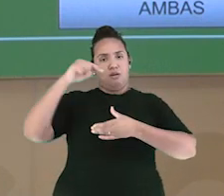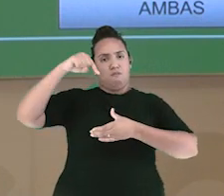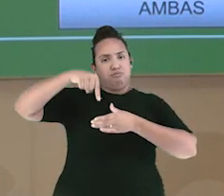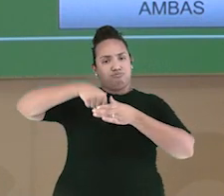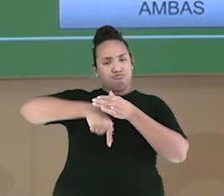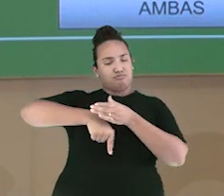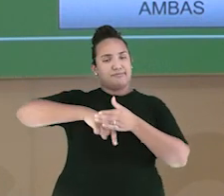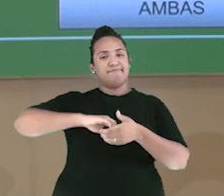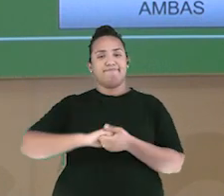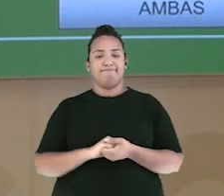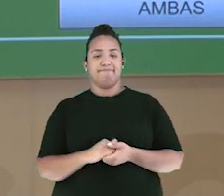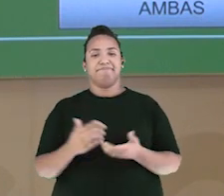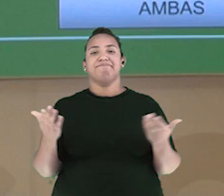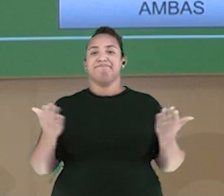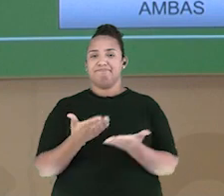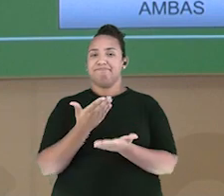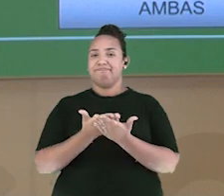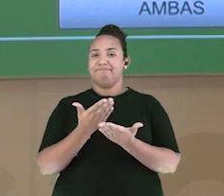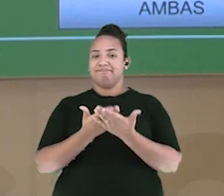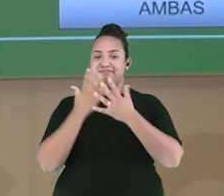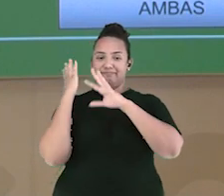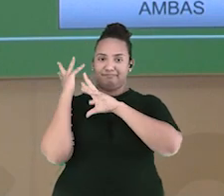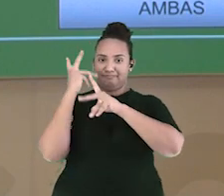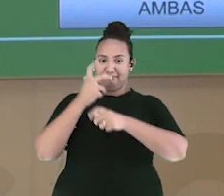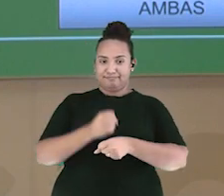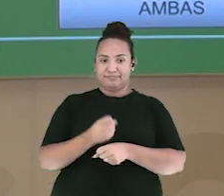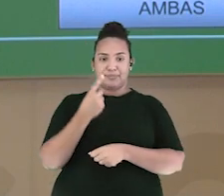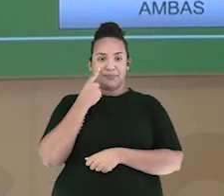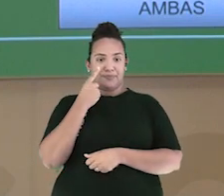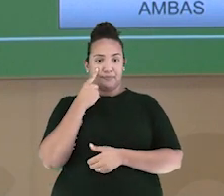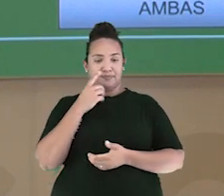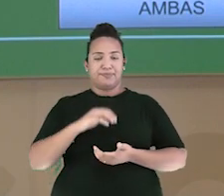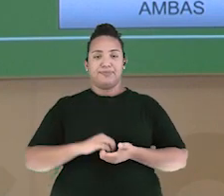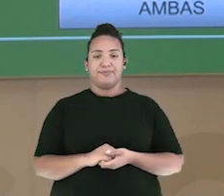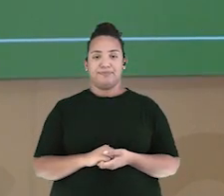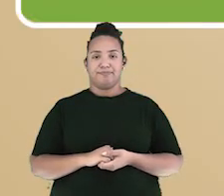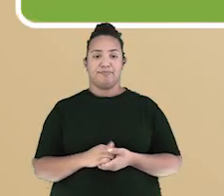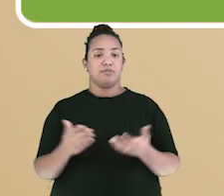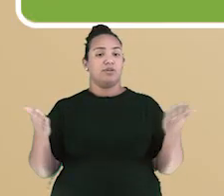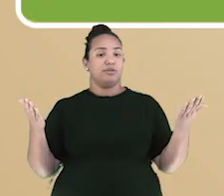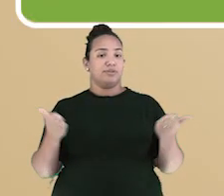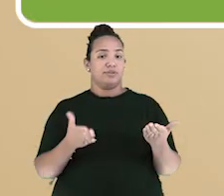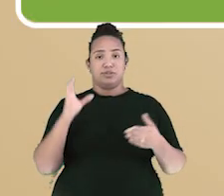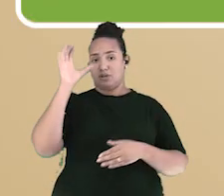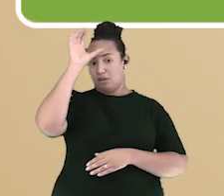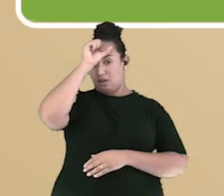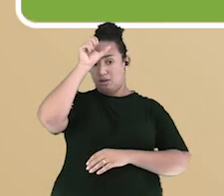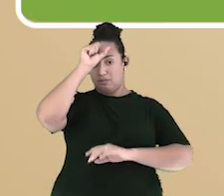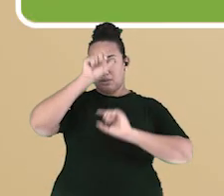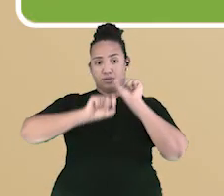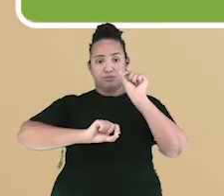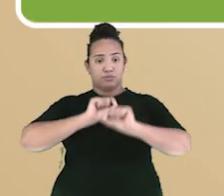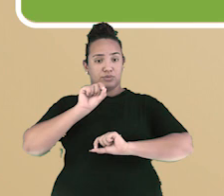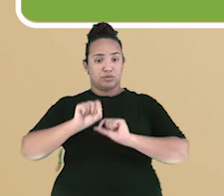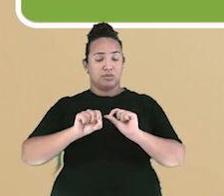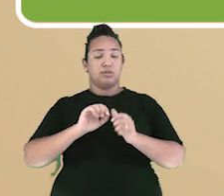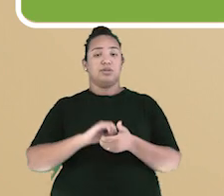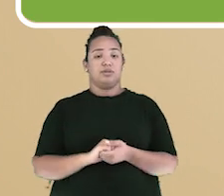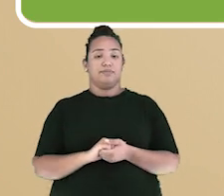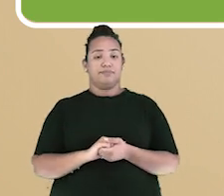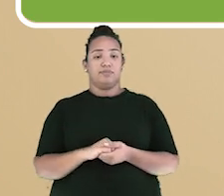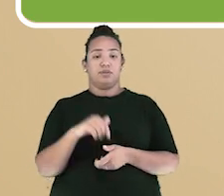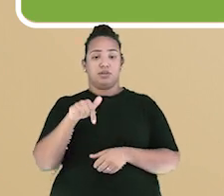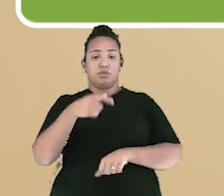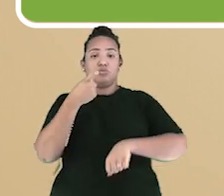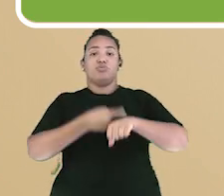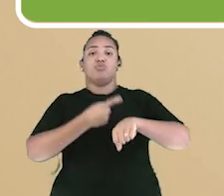surgirem. Agora a gente pode revisar o que viu hoje, né? Vejam só. Hoje a gente aprendeu que a dureza de um material